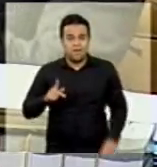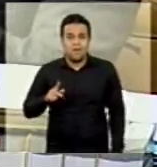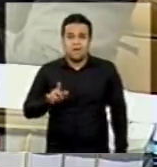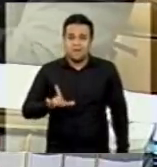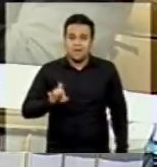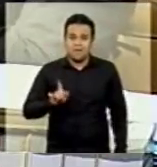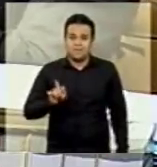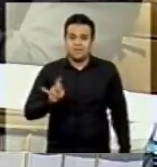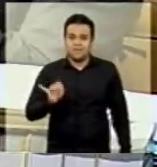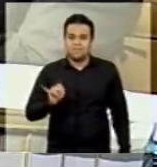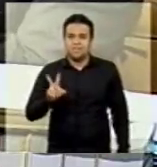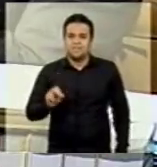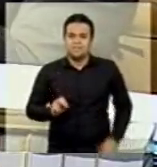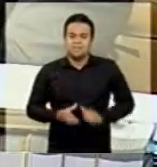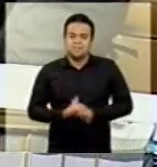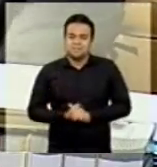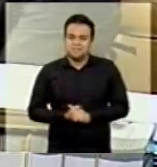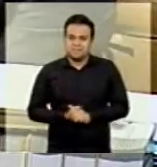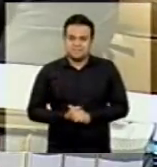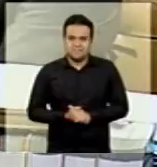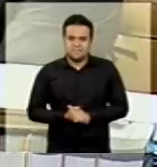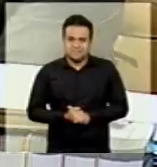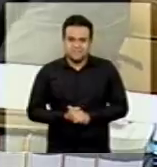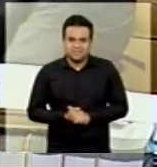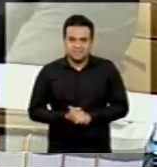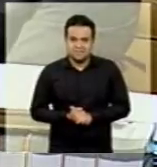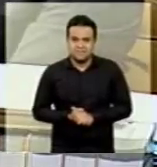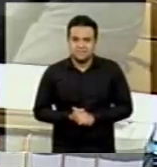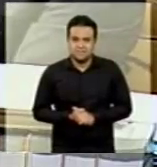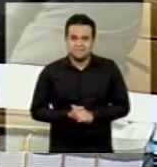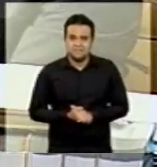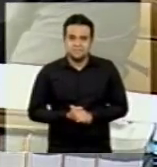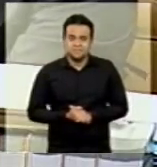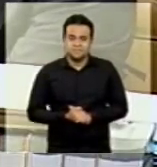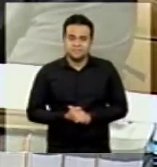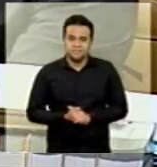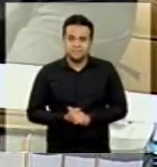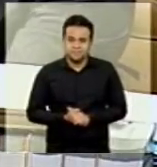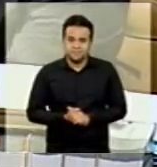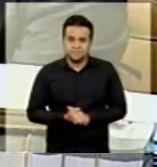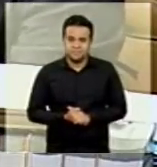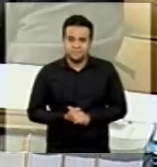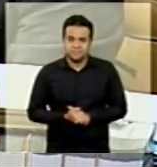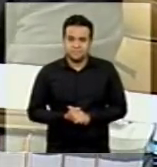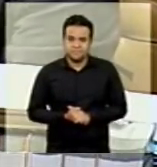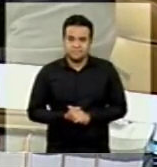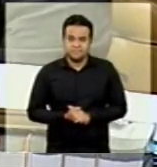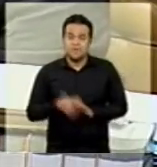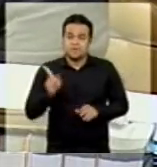daí, nessa interpretação legítima dada pelo guardião da